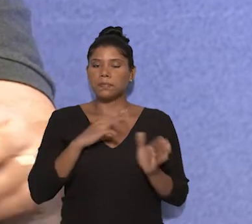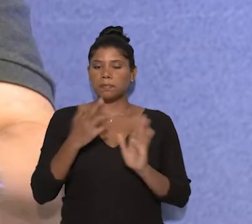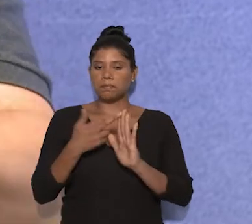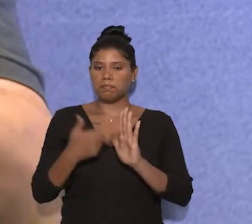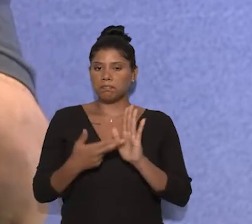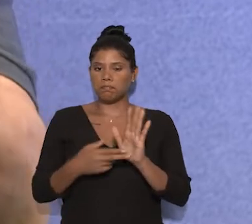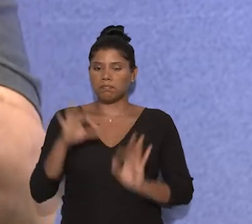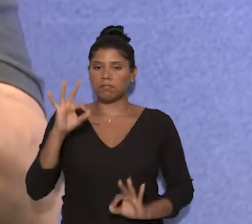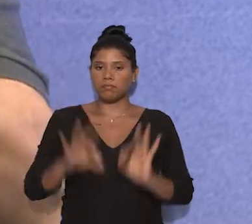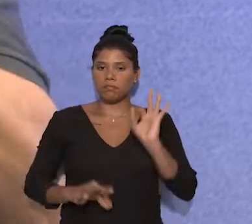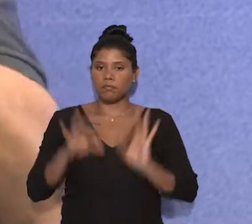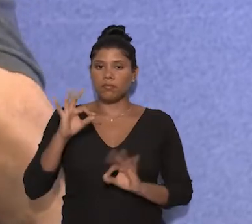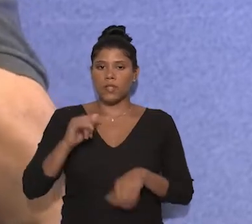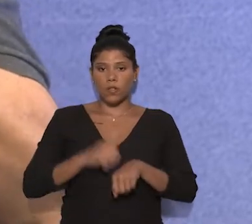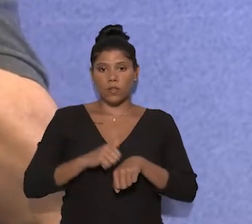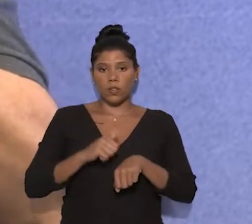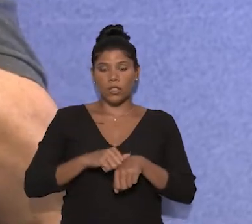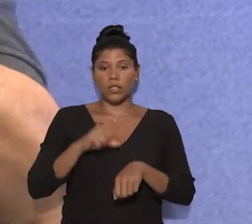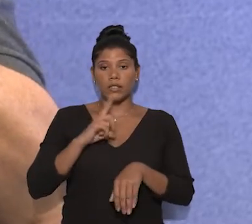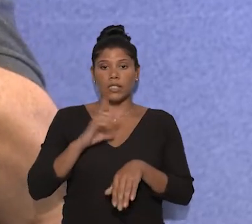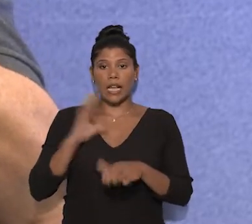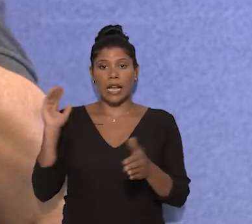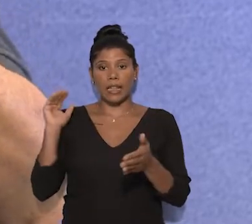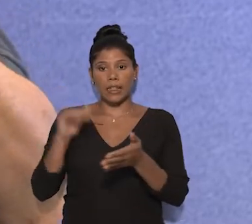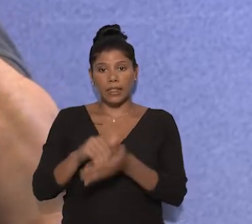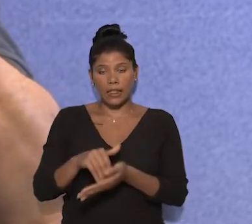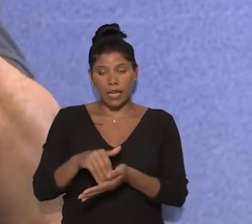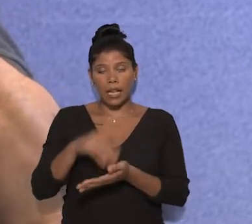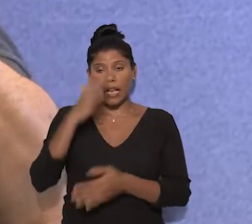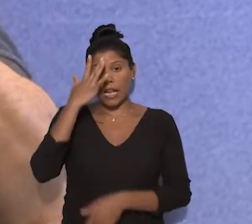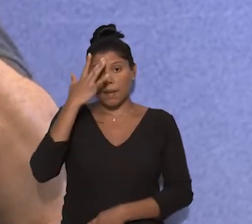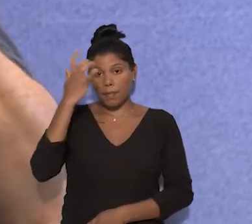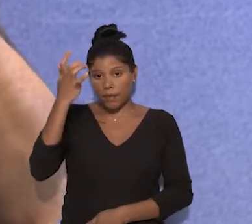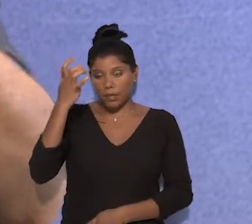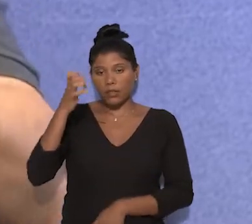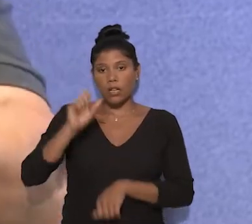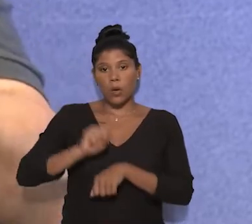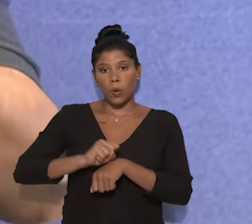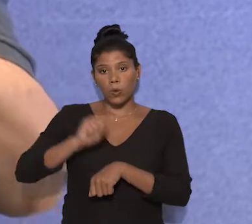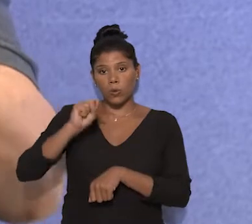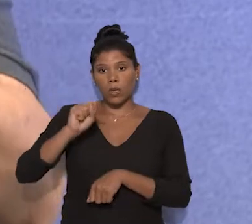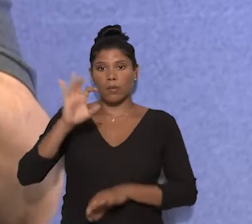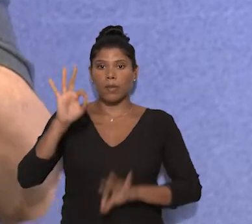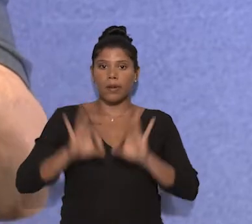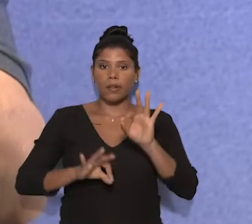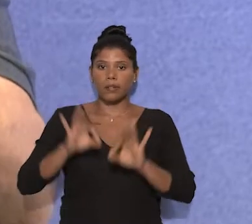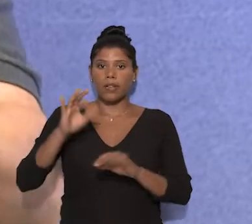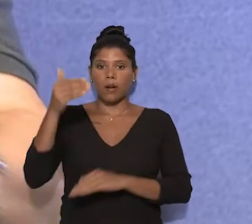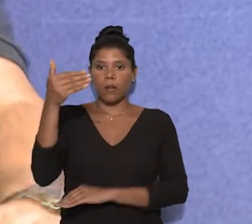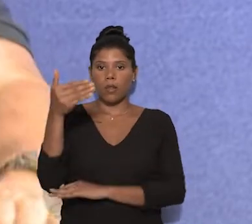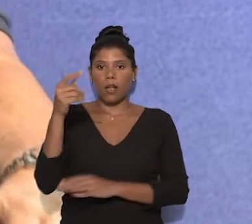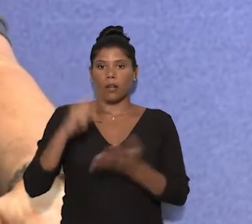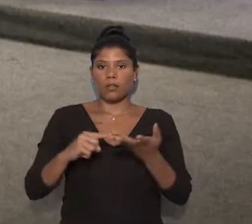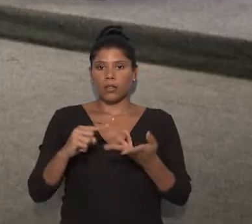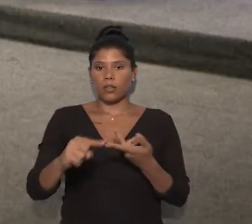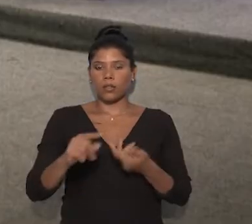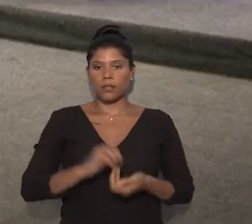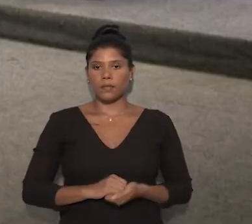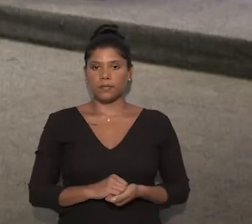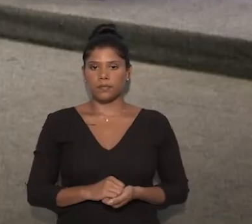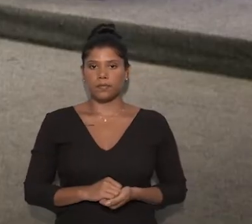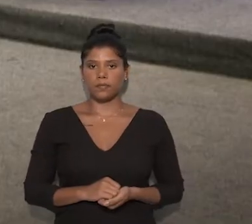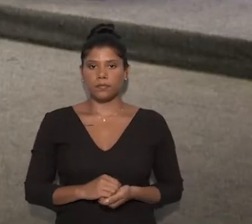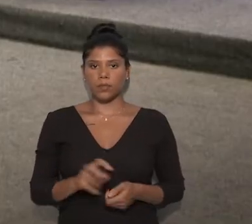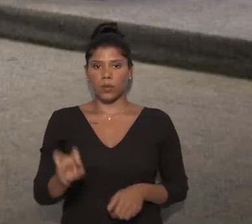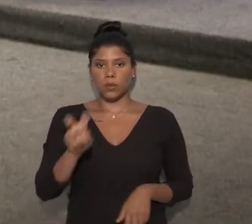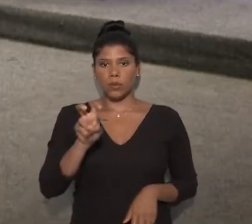regularizado. E o Fortaleza ainda tem amanhã, até às 18 horas, para regularizar o Otero, Tanto é, Carlos Silvio, que os 5